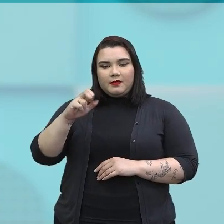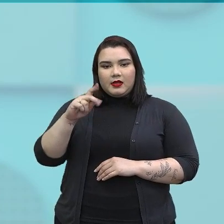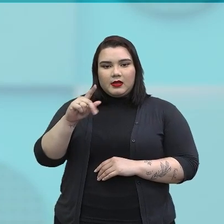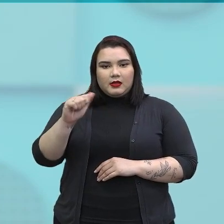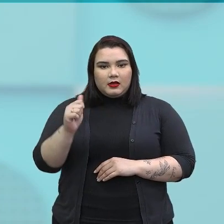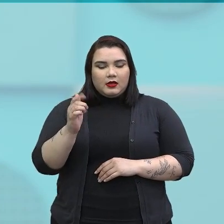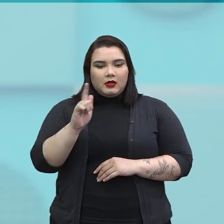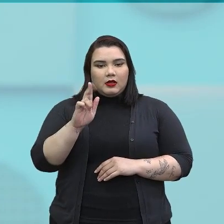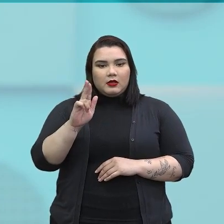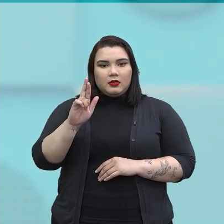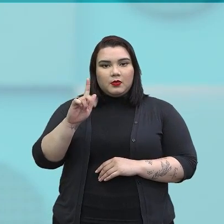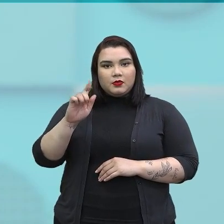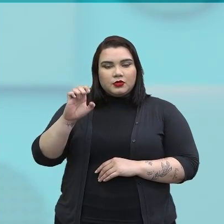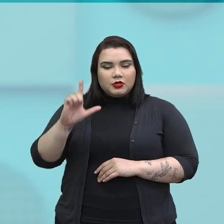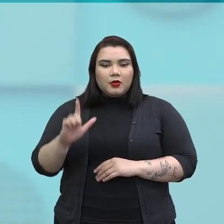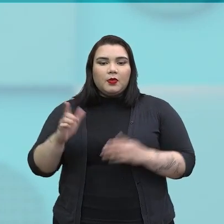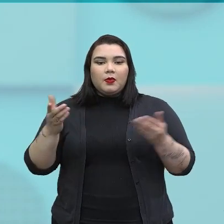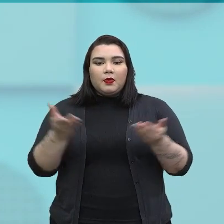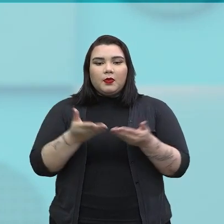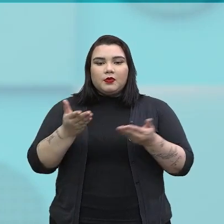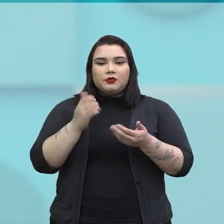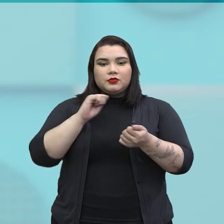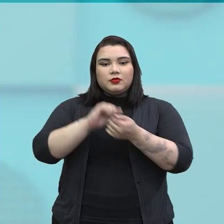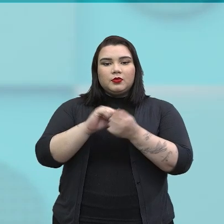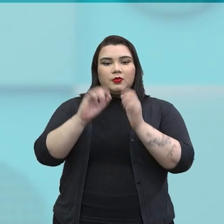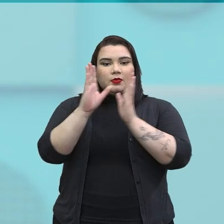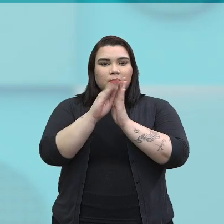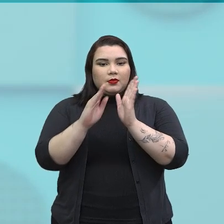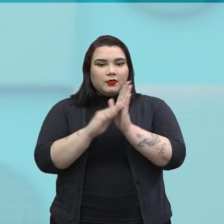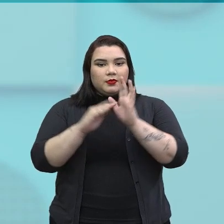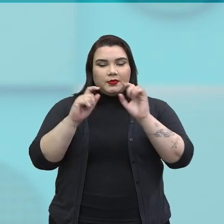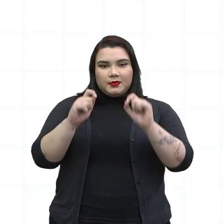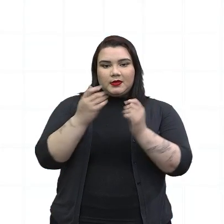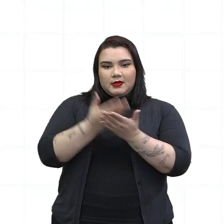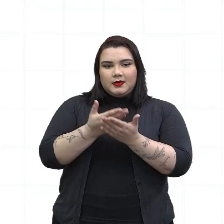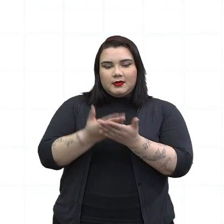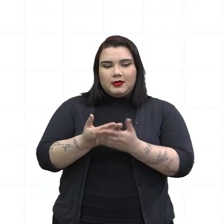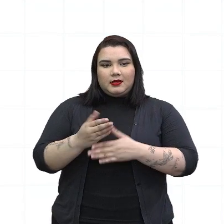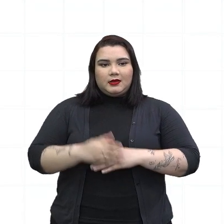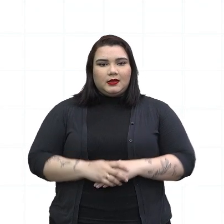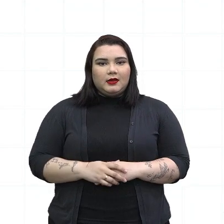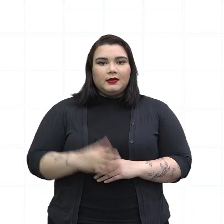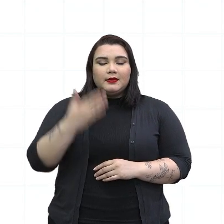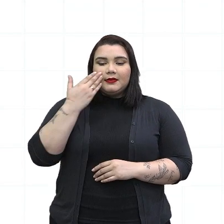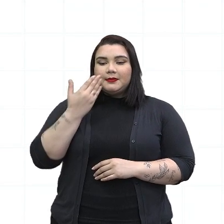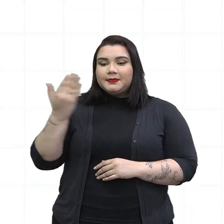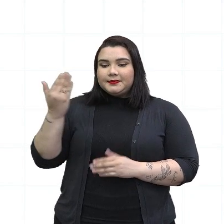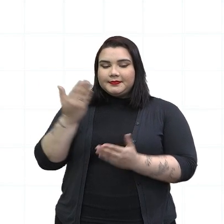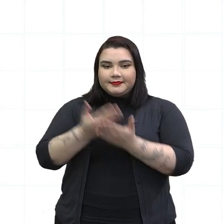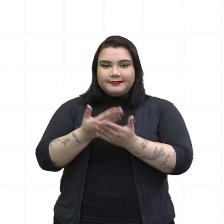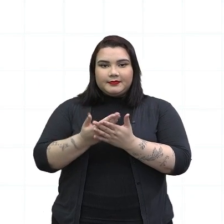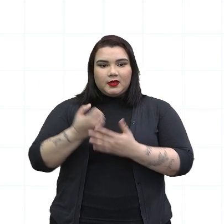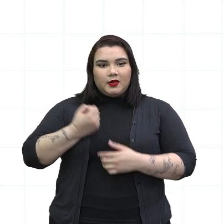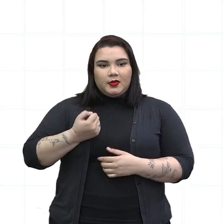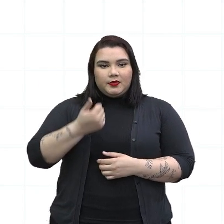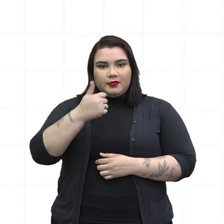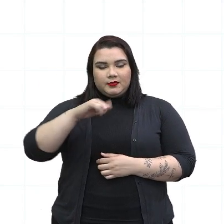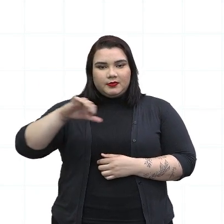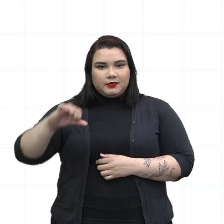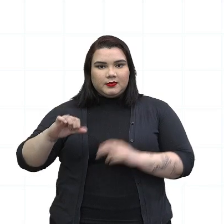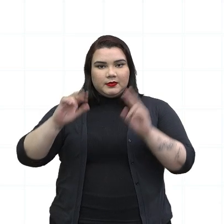juntos mais uma vez. E nesse momento vamos checar o conteúdo da nossa aula. A nossa aula de número 19 é